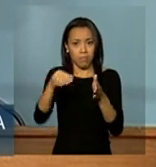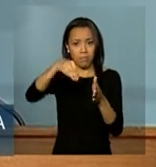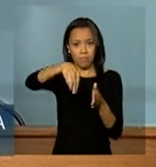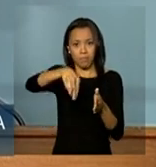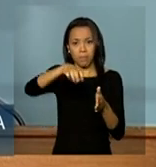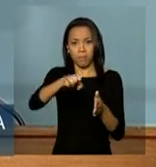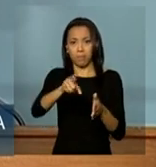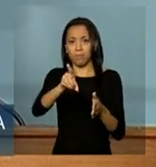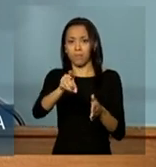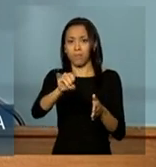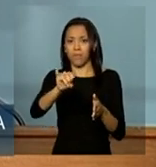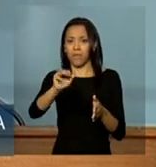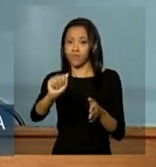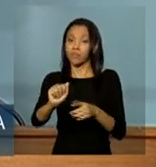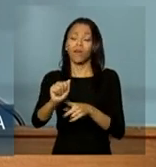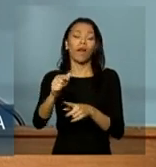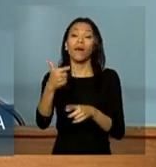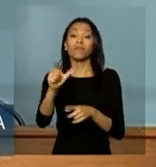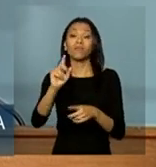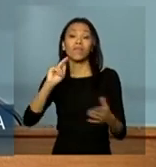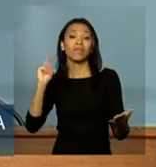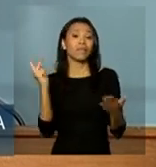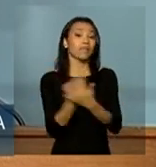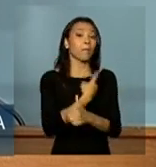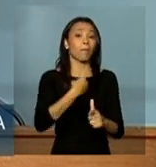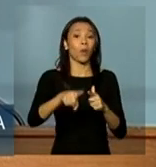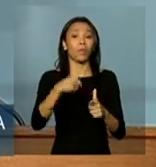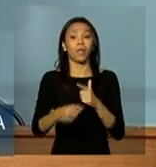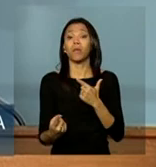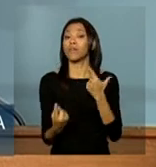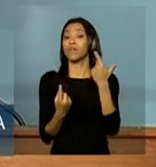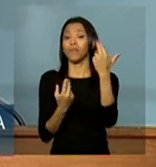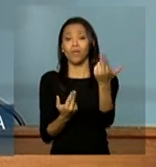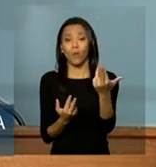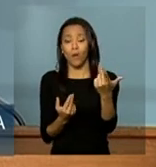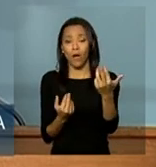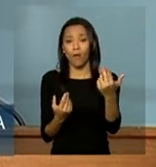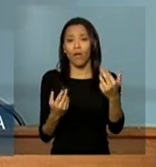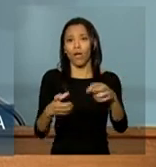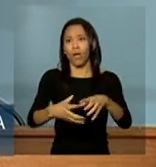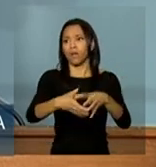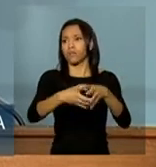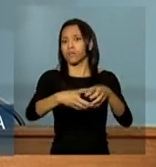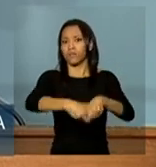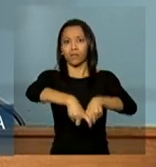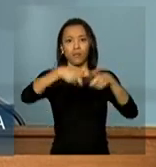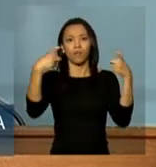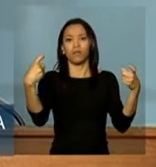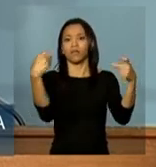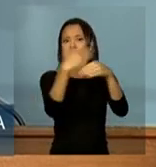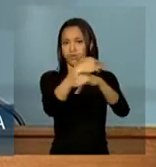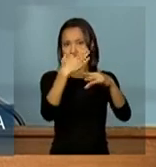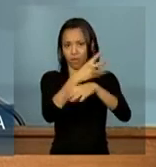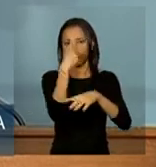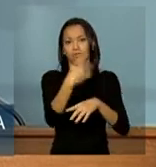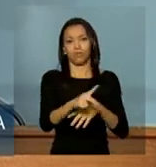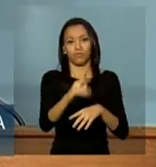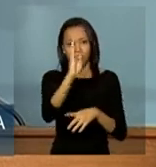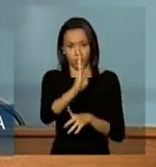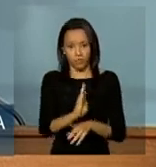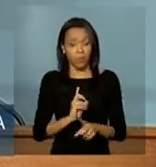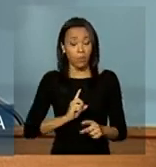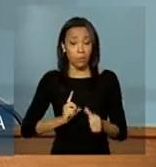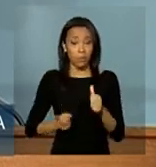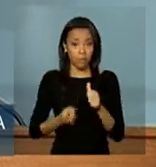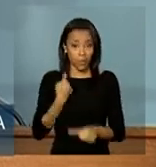a não chegar a ter os problemas que as grandes cidades brasileiras têm. Primeiro,